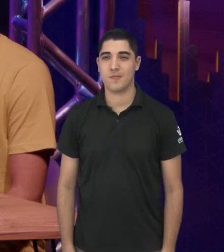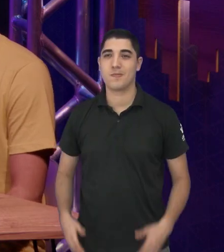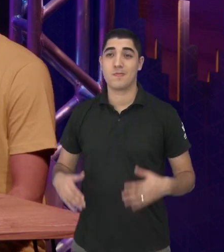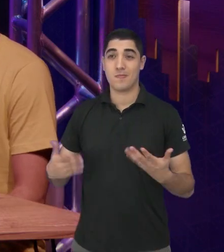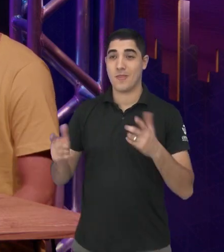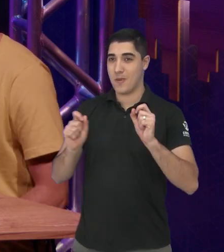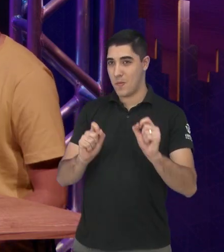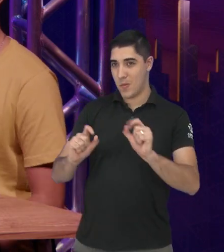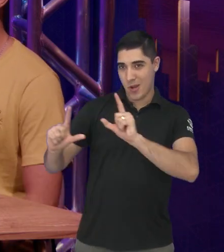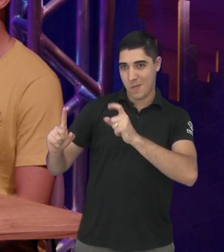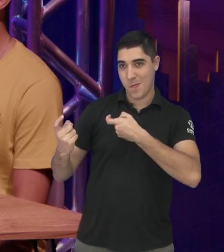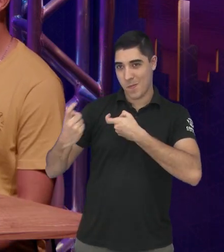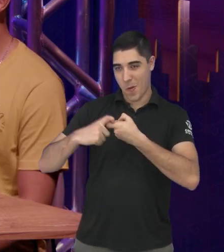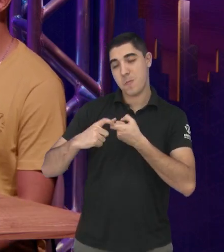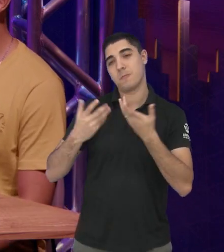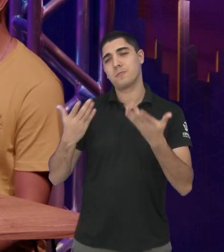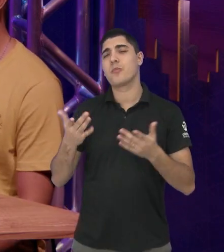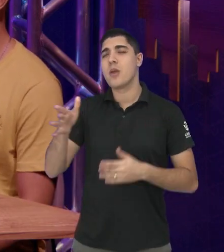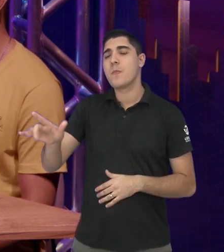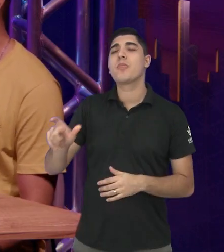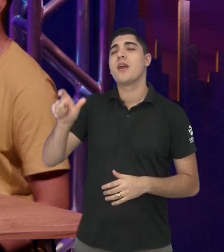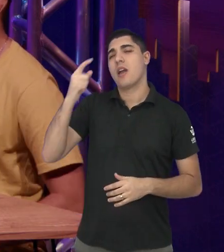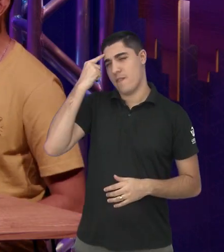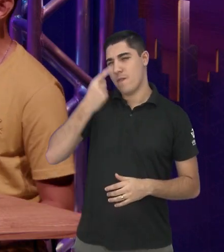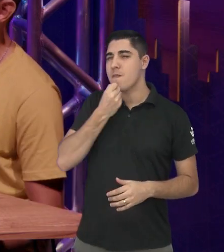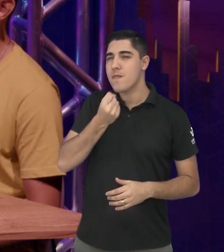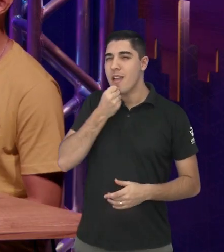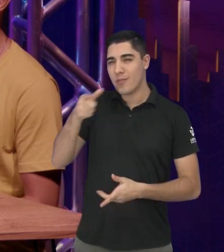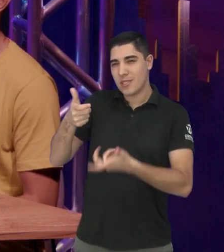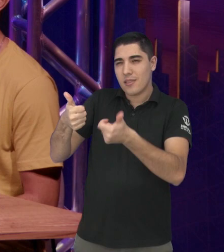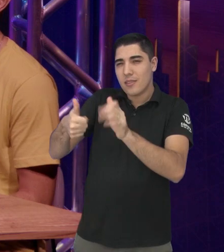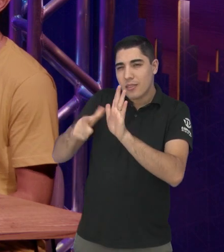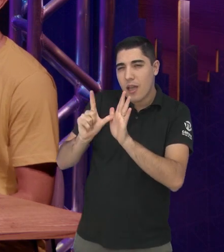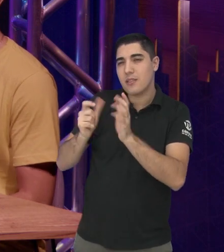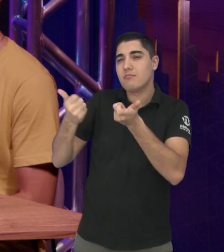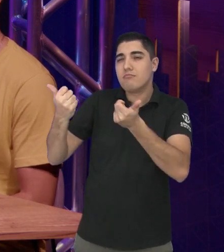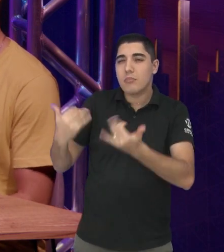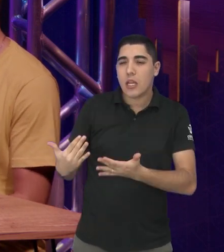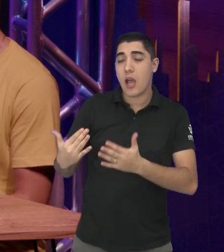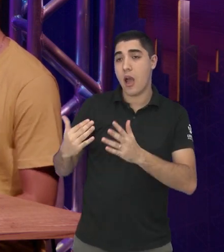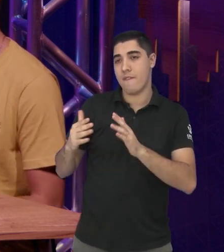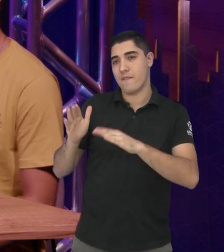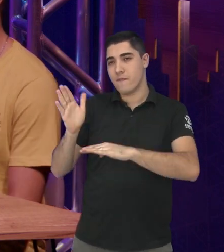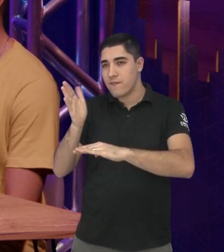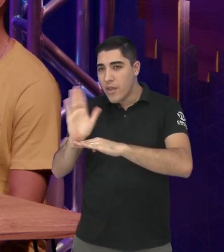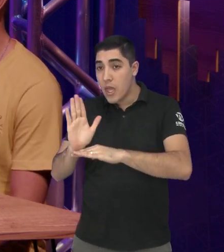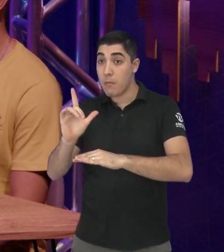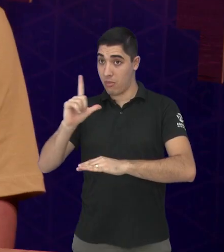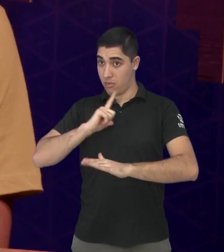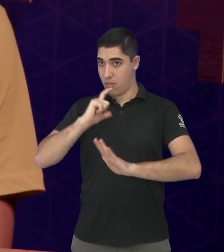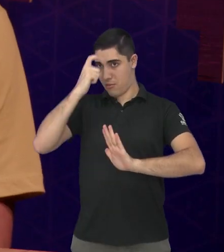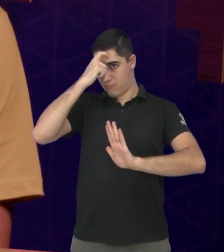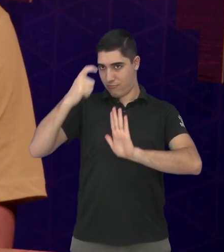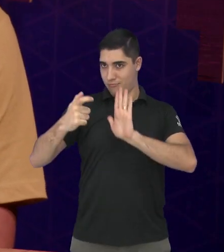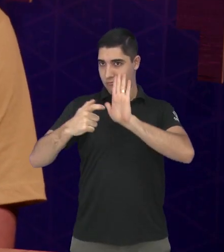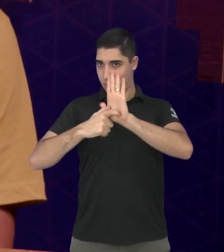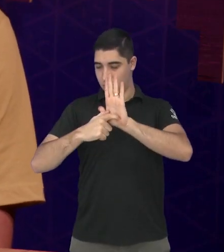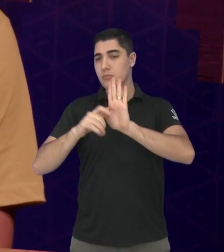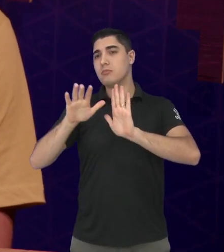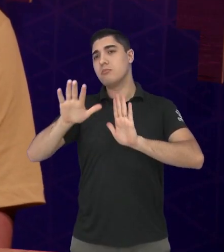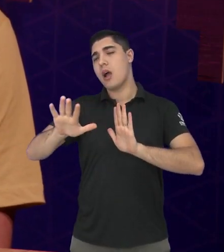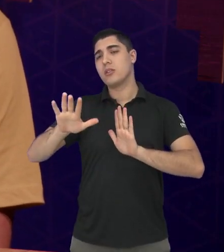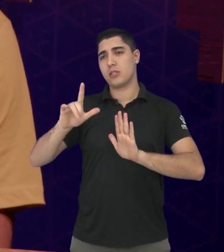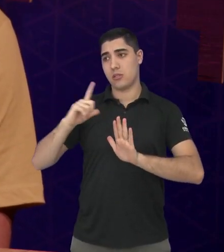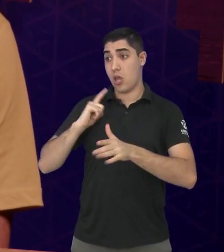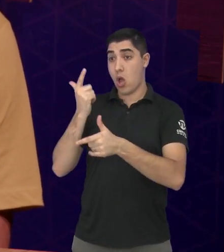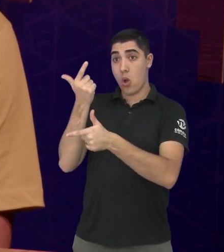Estamos de volta e vi que a gente falou de alguns filmes, citou aí alguns filmes sobre inteligência artificial, mas tem muitos que a